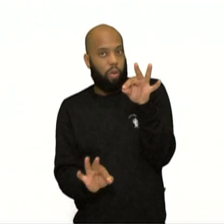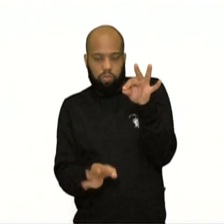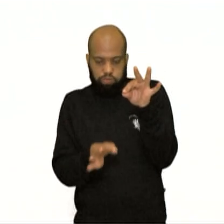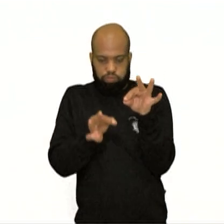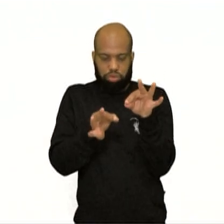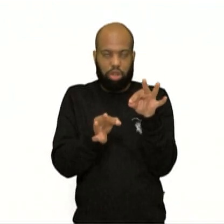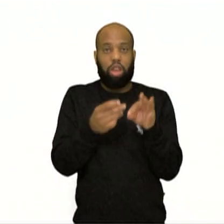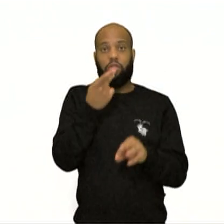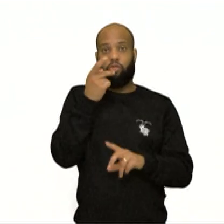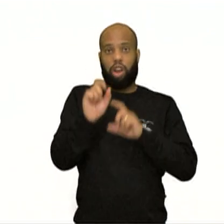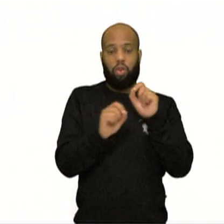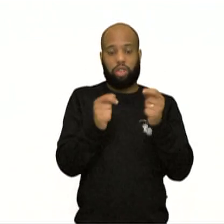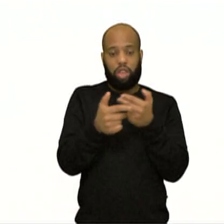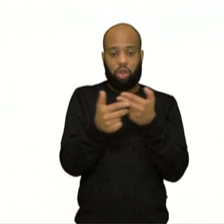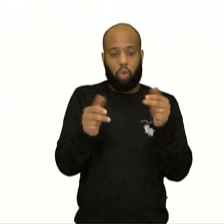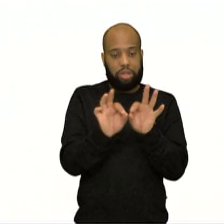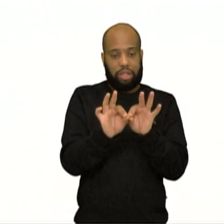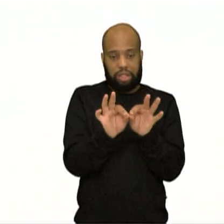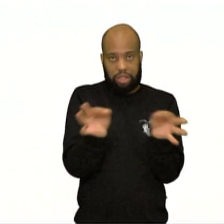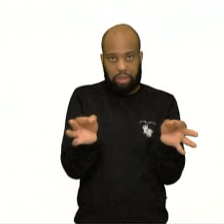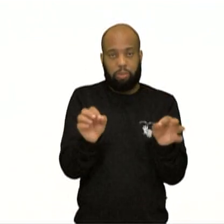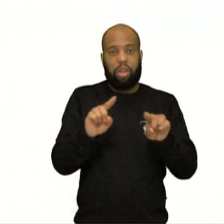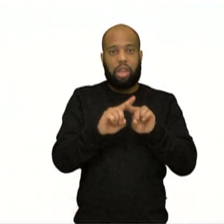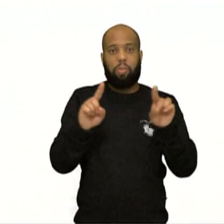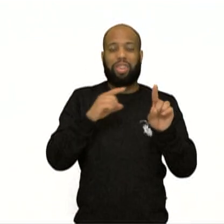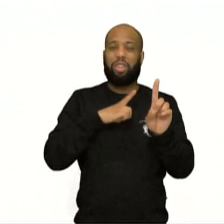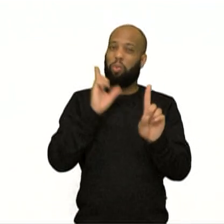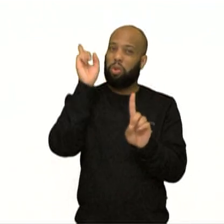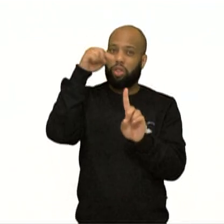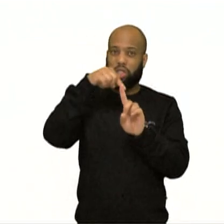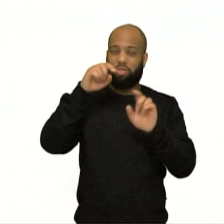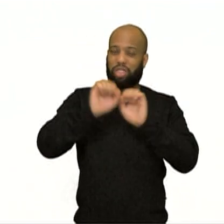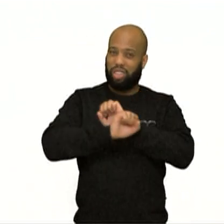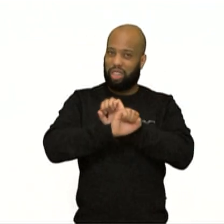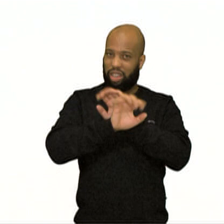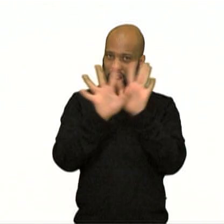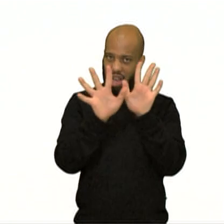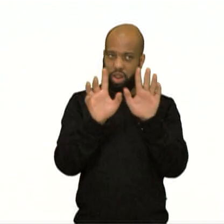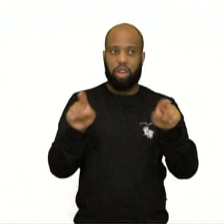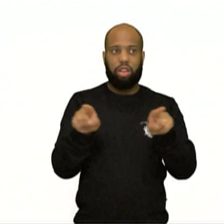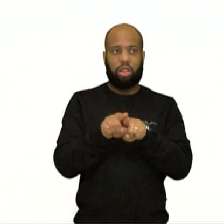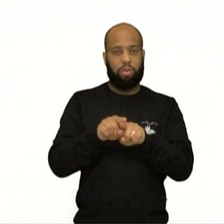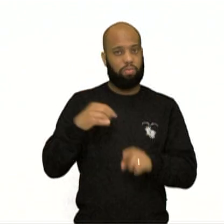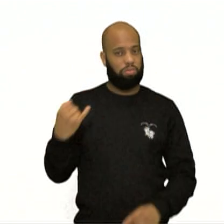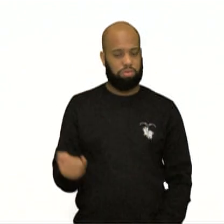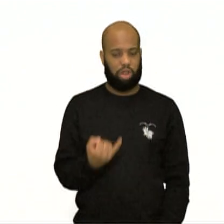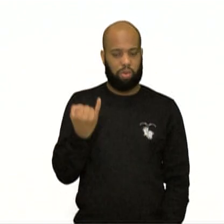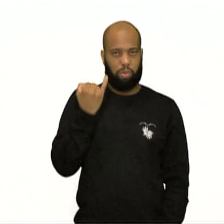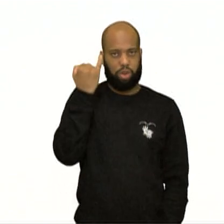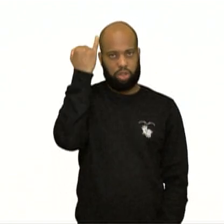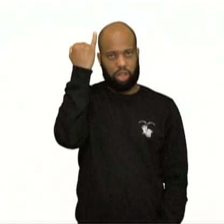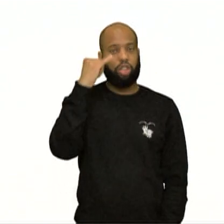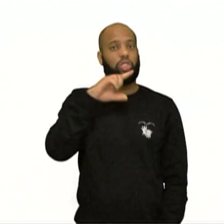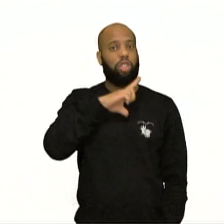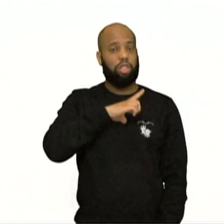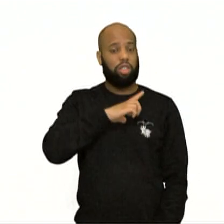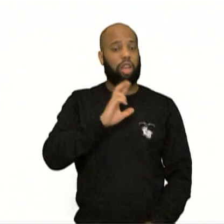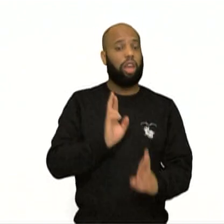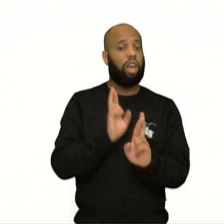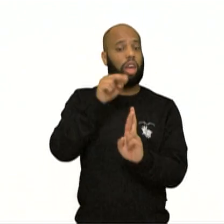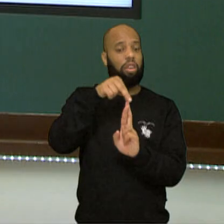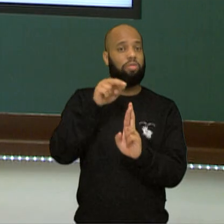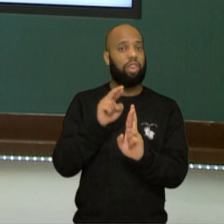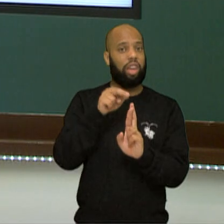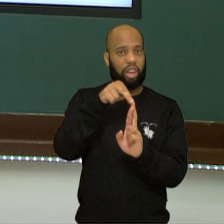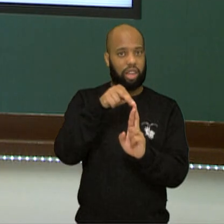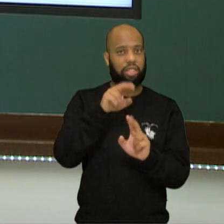simples e coerentes. Então, vai direto ao ponto, gente. E faz referência, né, da obra em